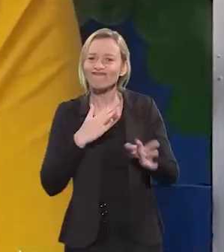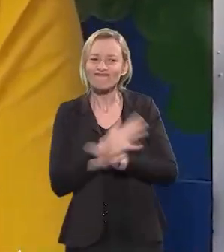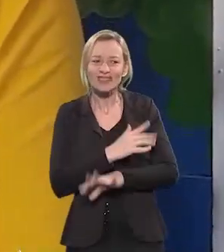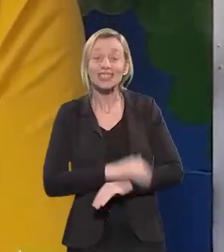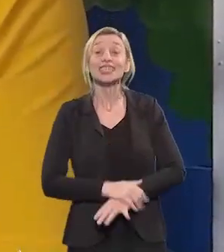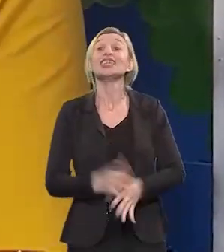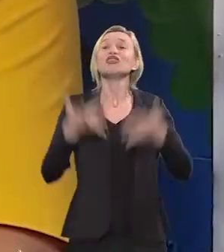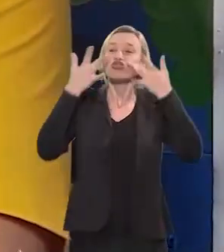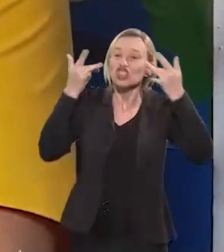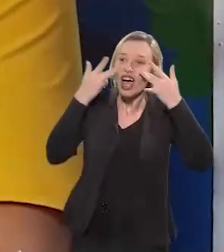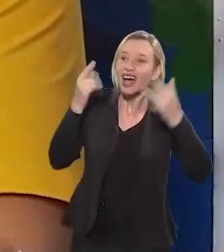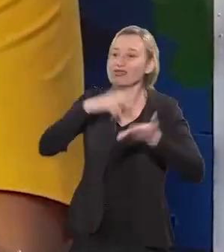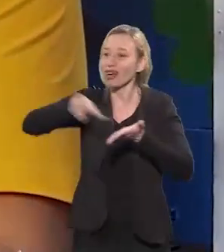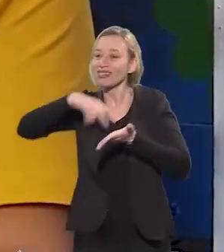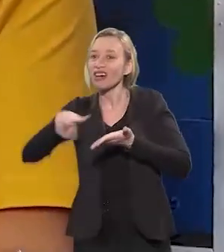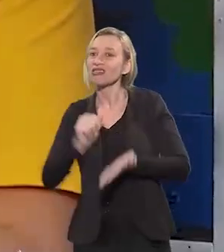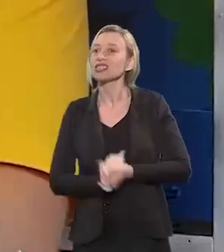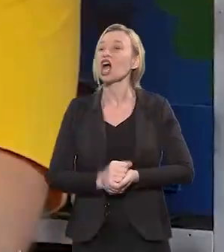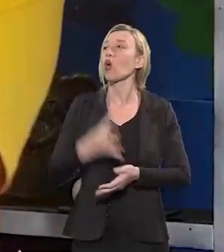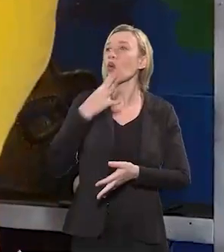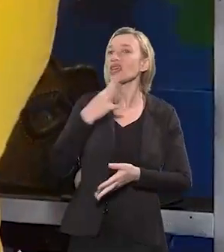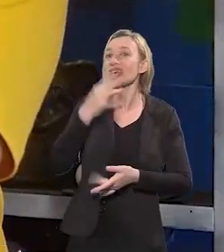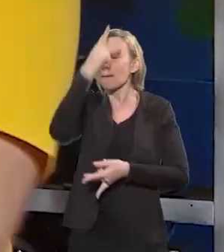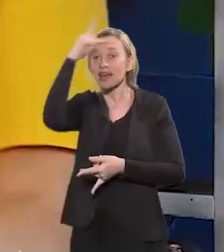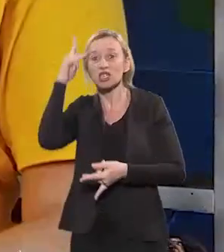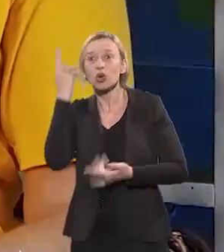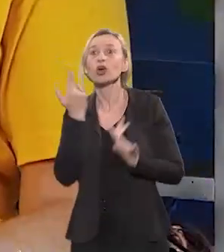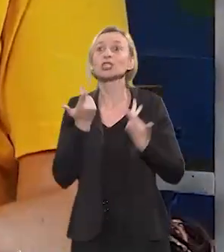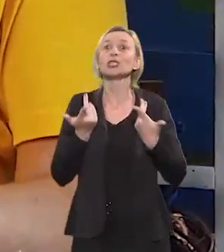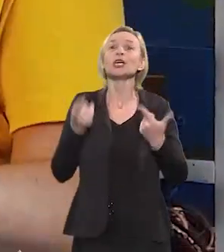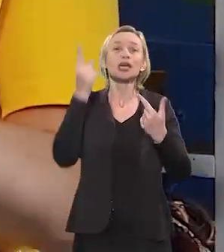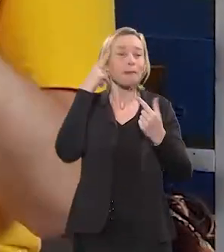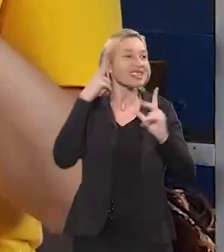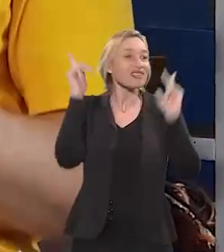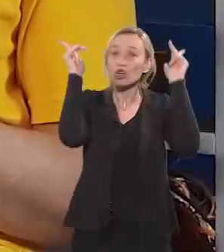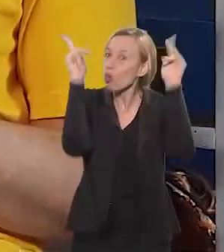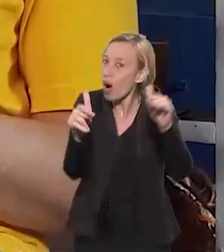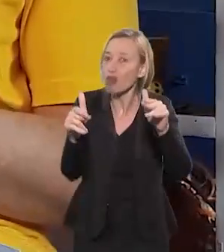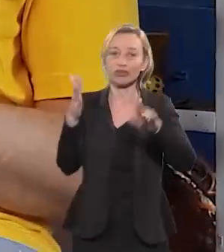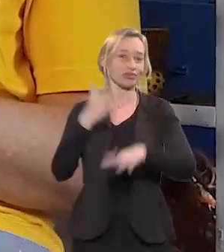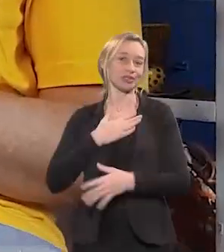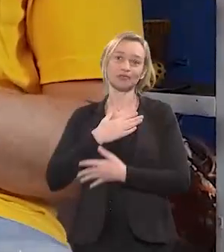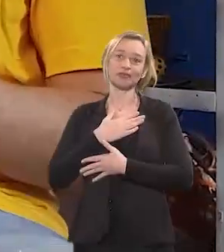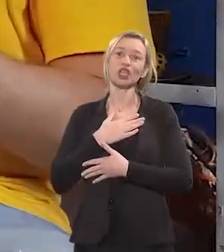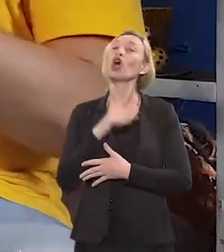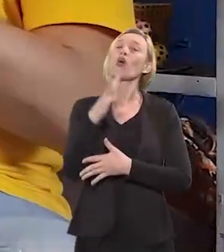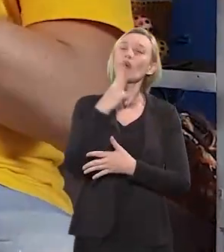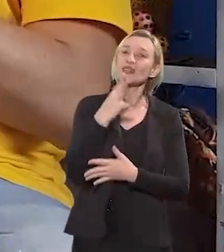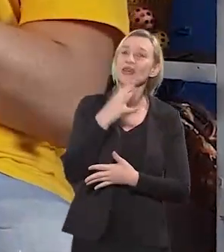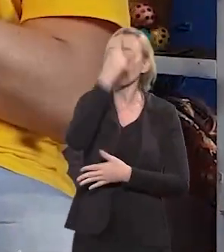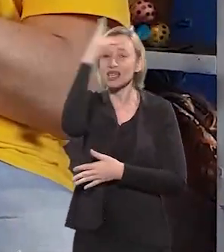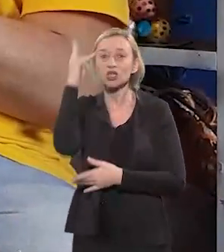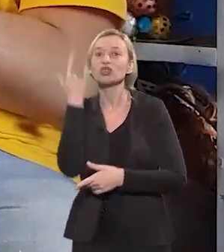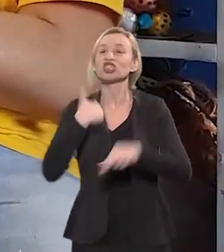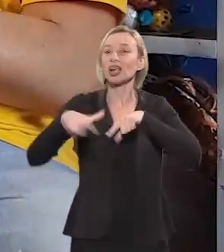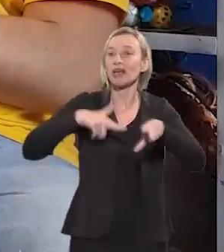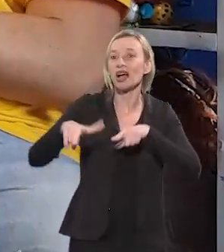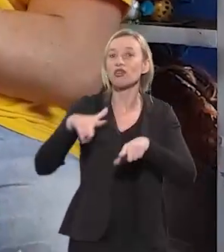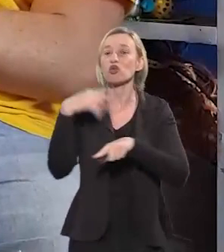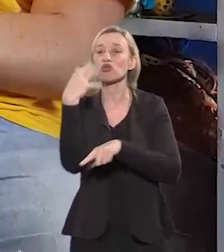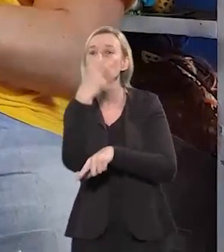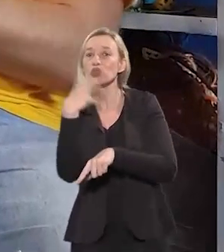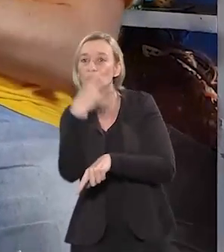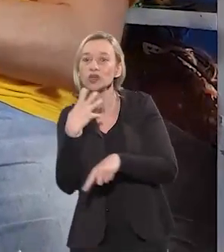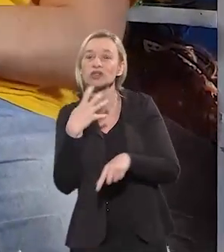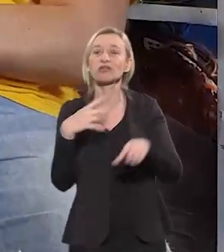dessa cidade, né? E o teatro, a dança, e aí eu comecei a conhecer pessoas que pensavam como eu, né? Aí eu conheci pessoas que